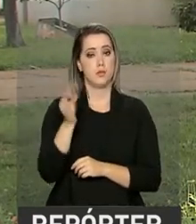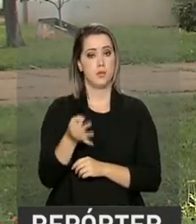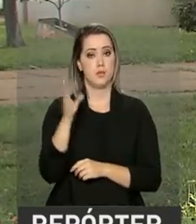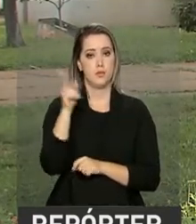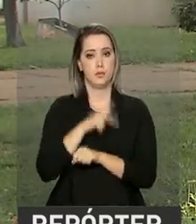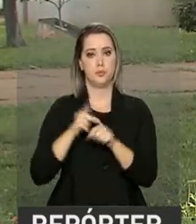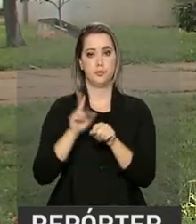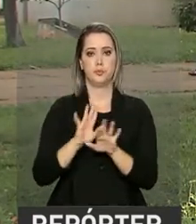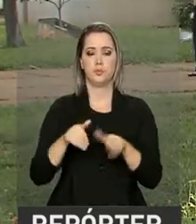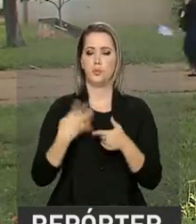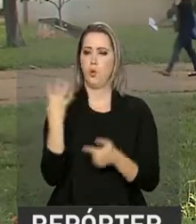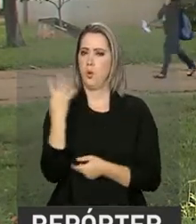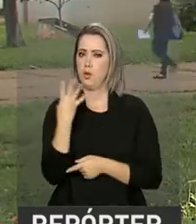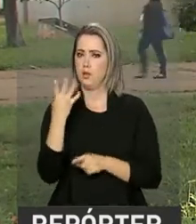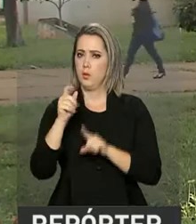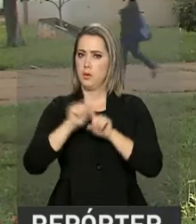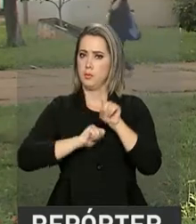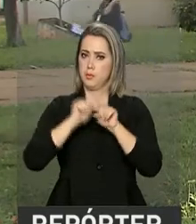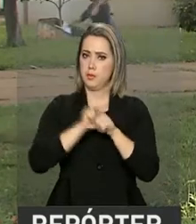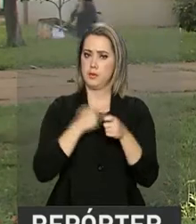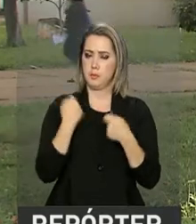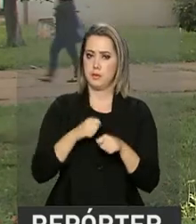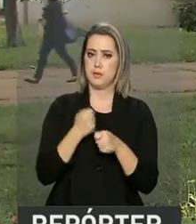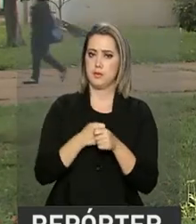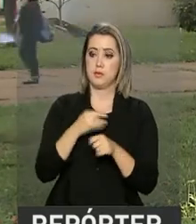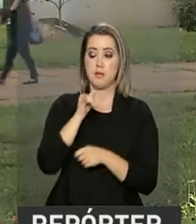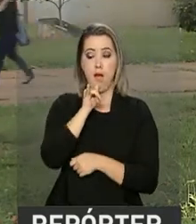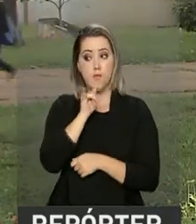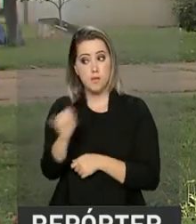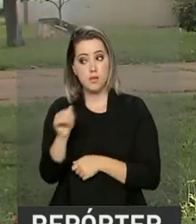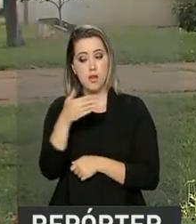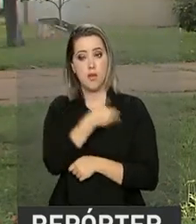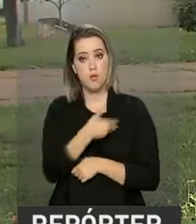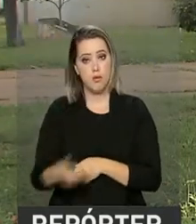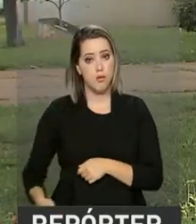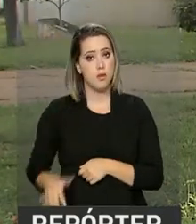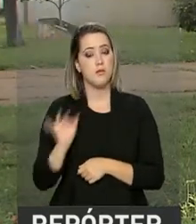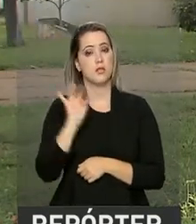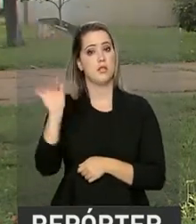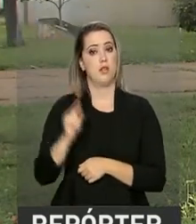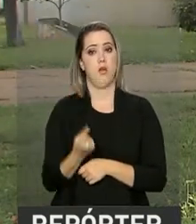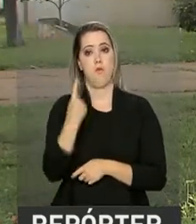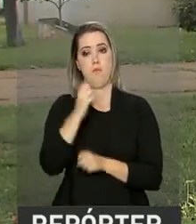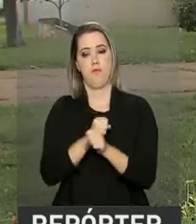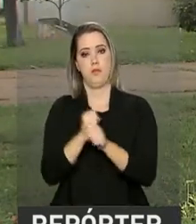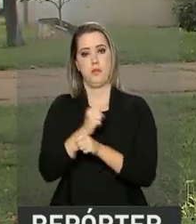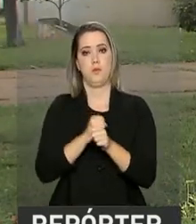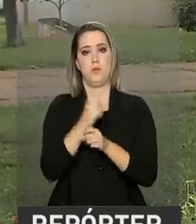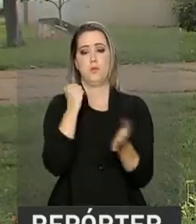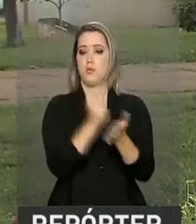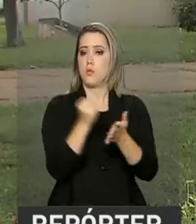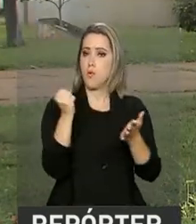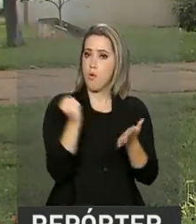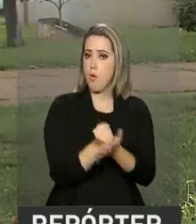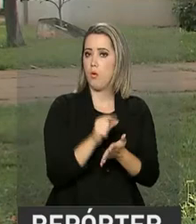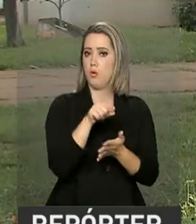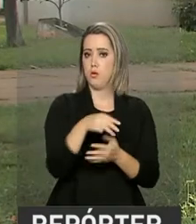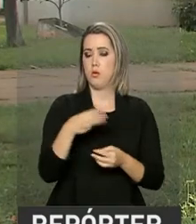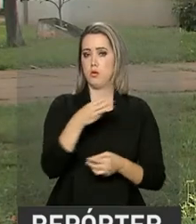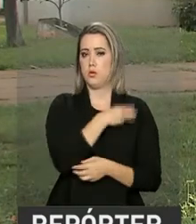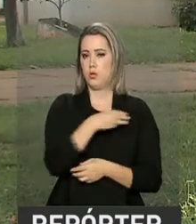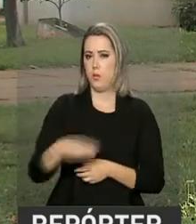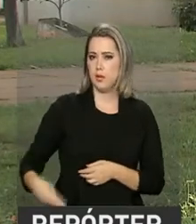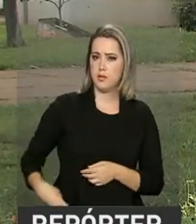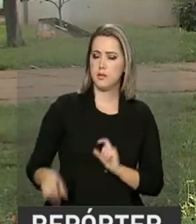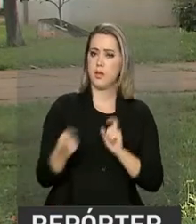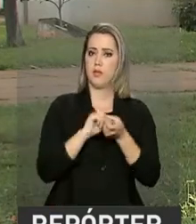Para isso, a cada quatro meses, terão de prestar contas ao governo. E uma vez por ano, os contratos firmados com o Ministério da Fazenda